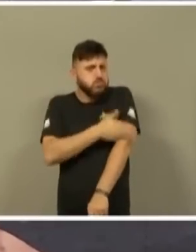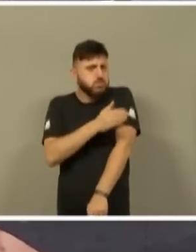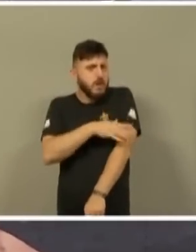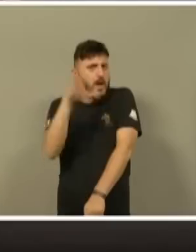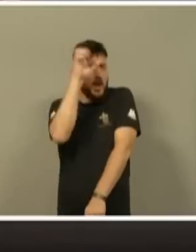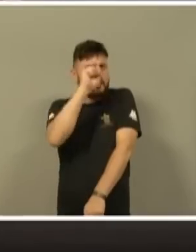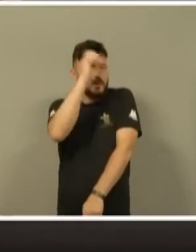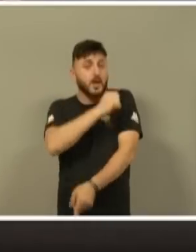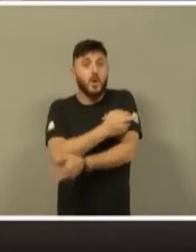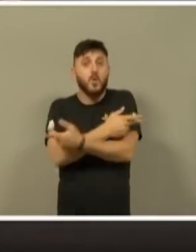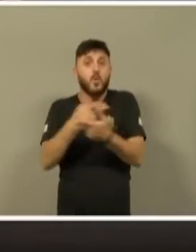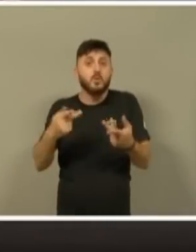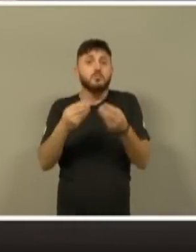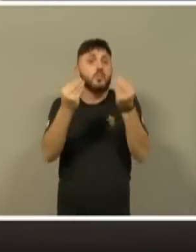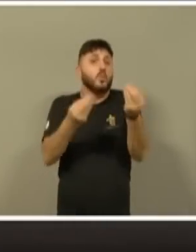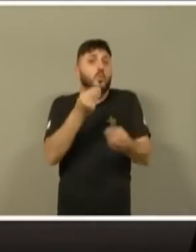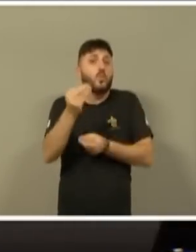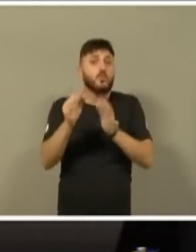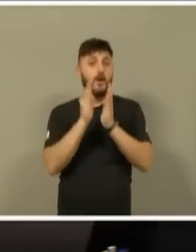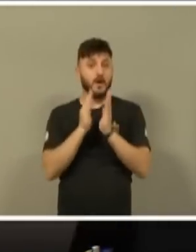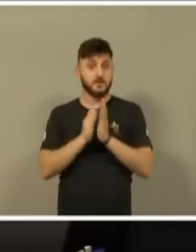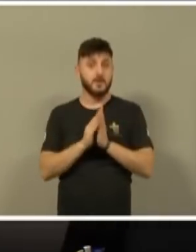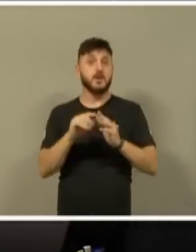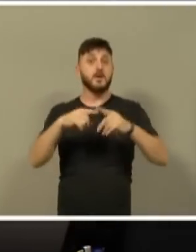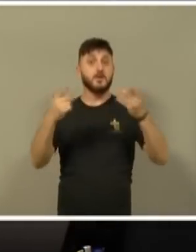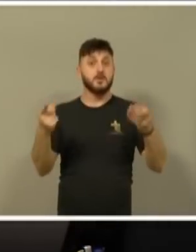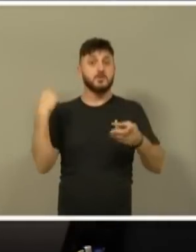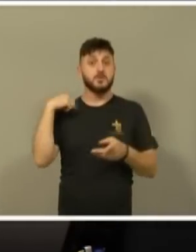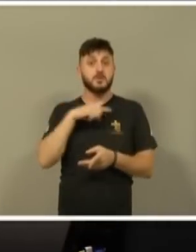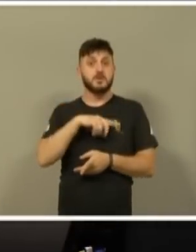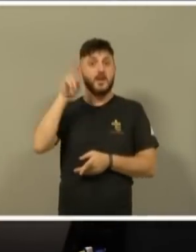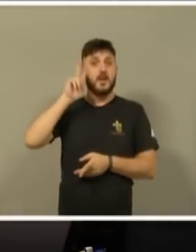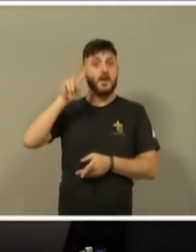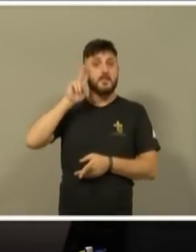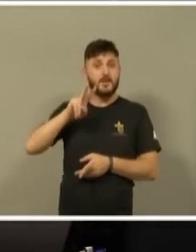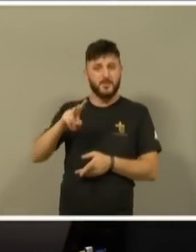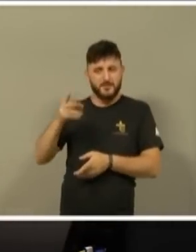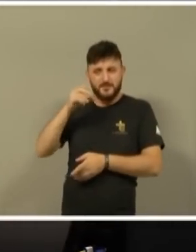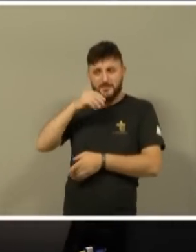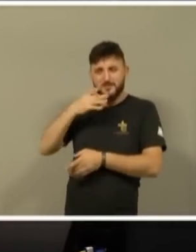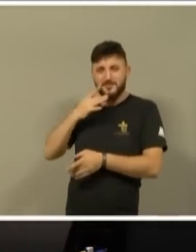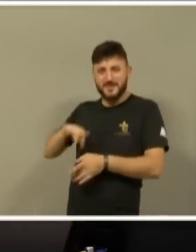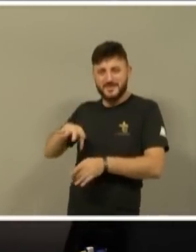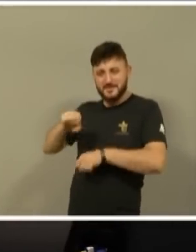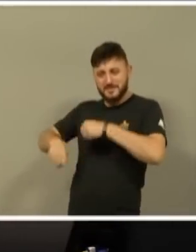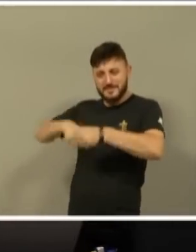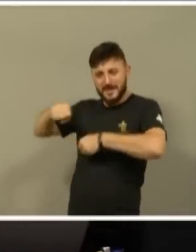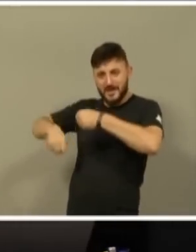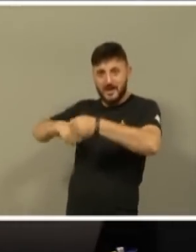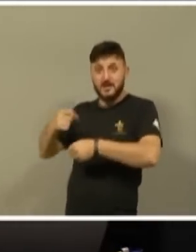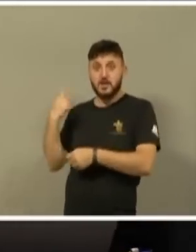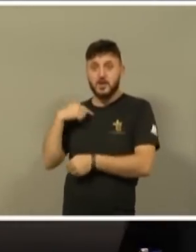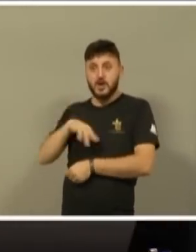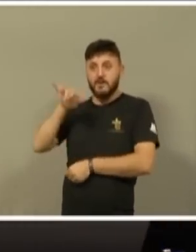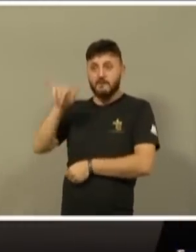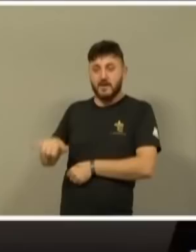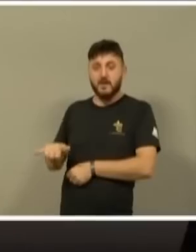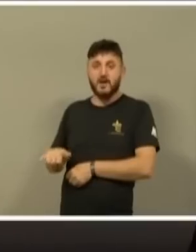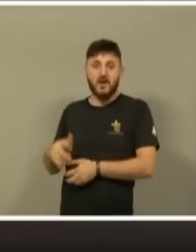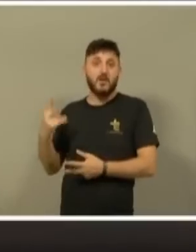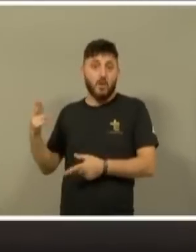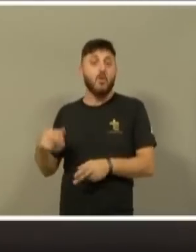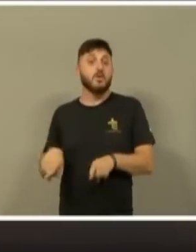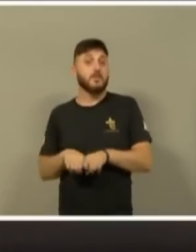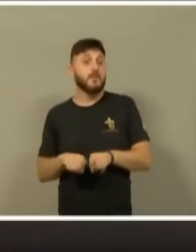ninguém cresce. Então nós sempre ficamos na iniciação, lembra da bicicleta, nós sempre ficamos numa missa mal